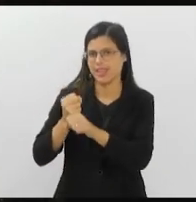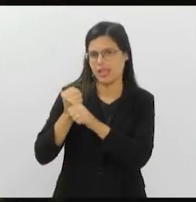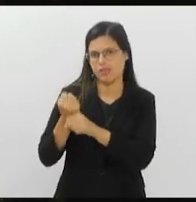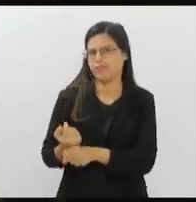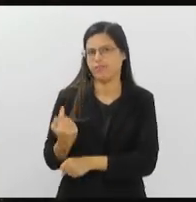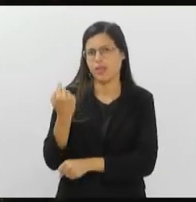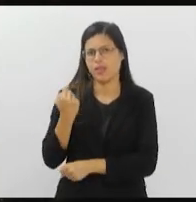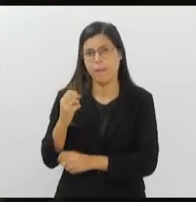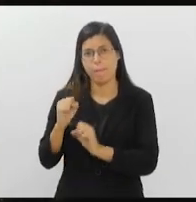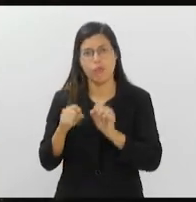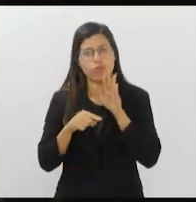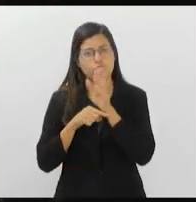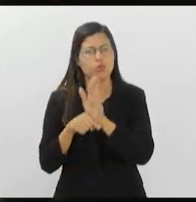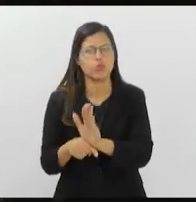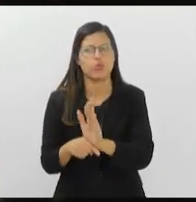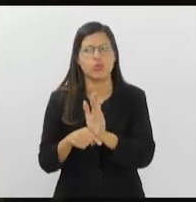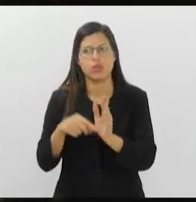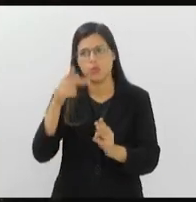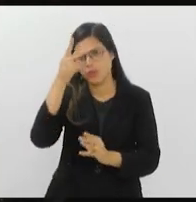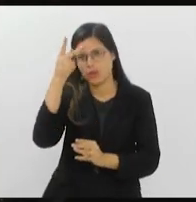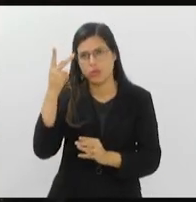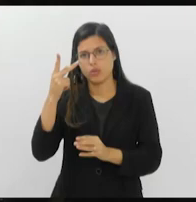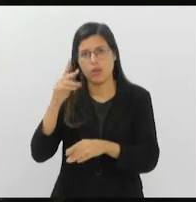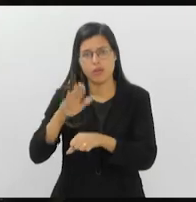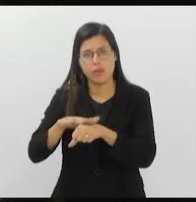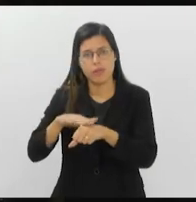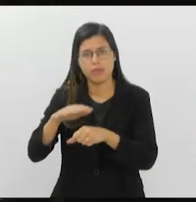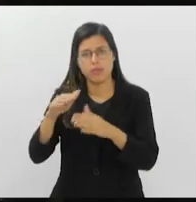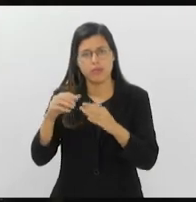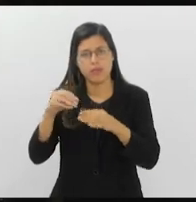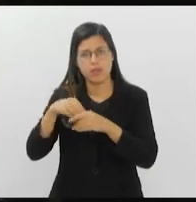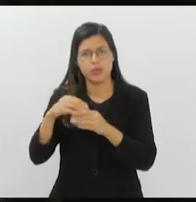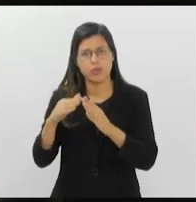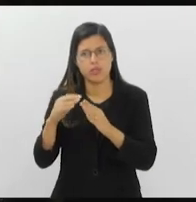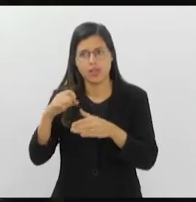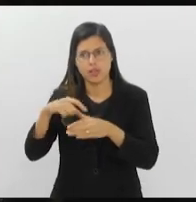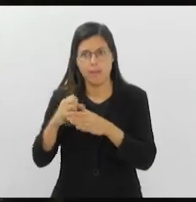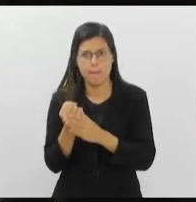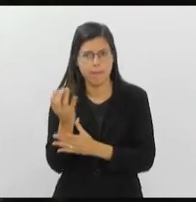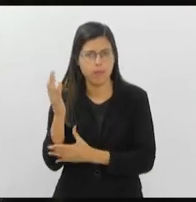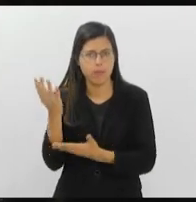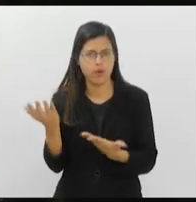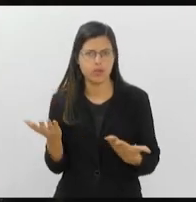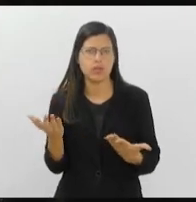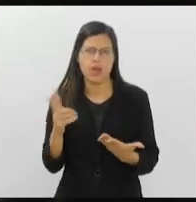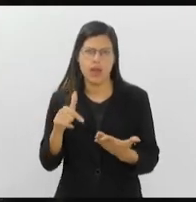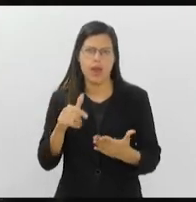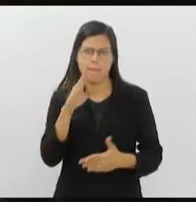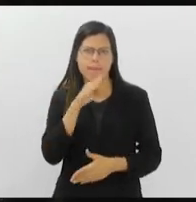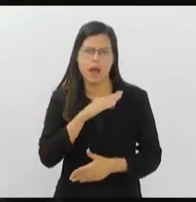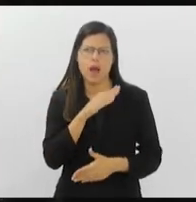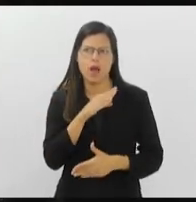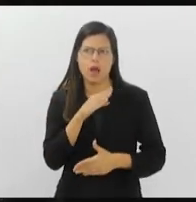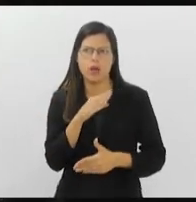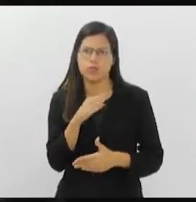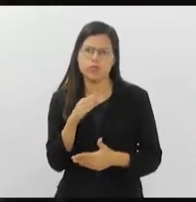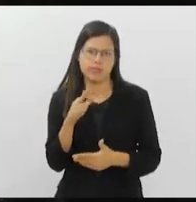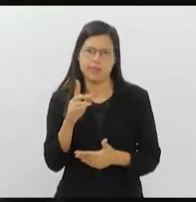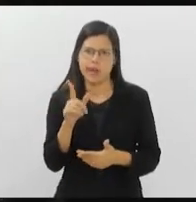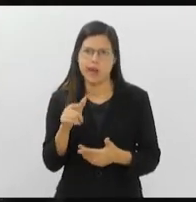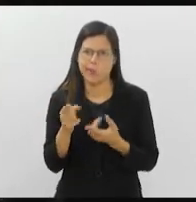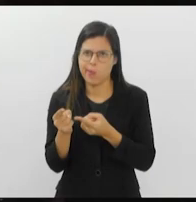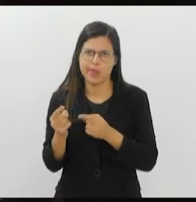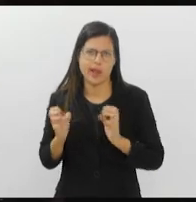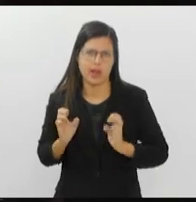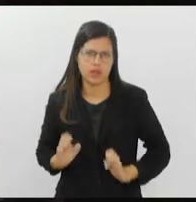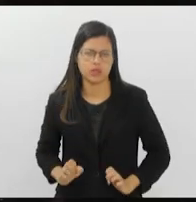as pessoas, que as pessoas podem plantar nas próprias casas, isso é maldade, isso é antiético. E eu agradeço e me